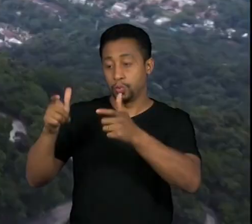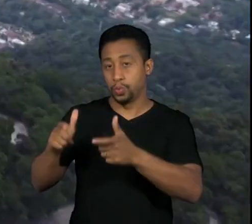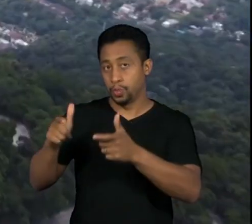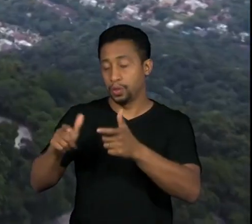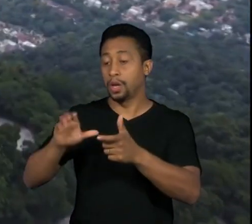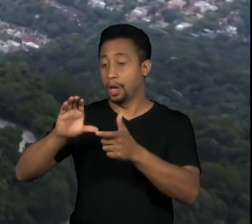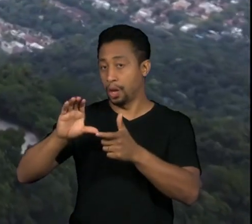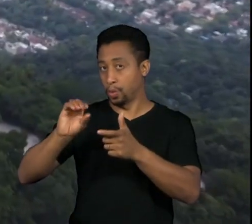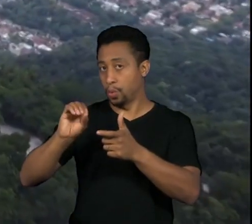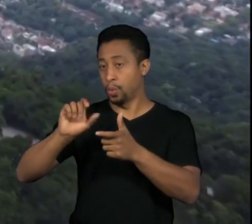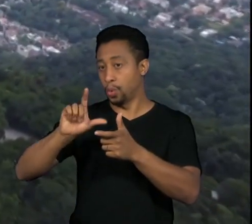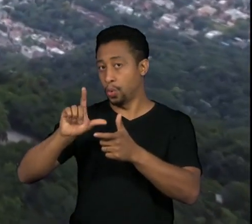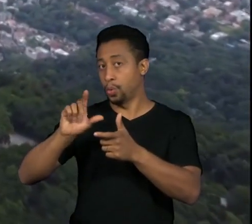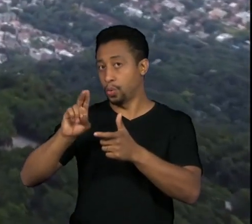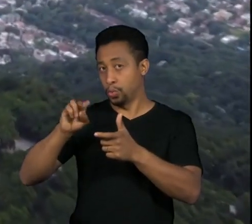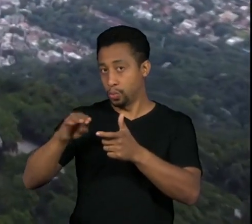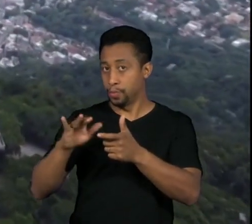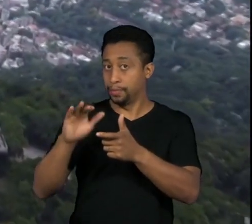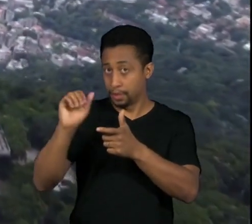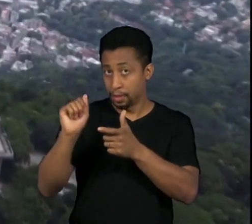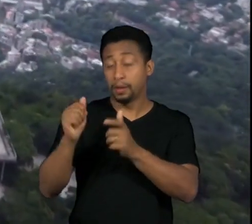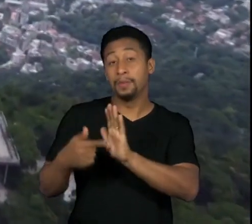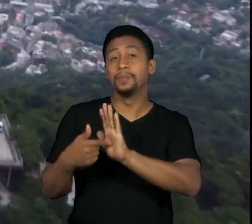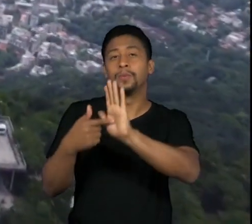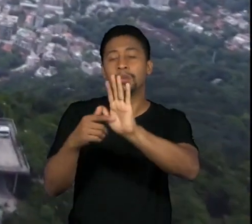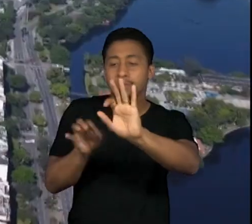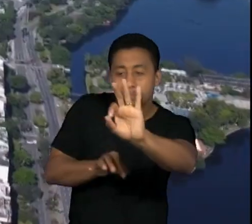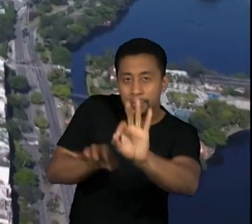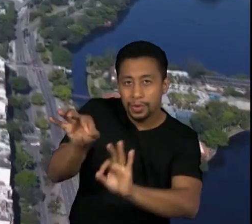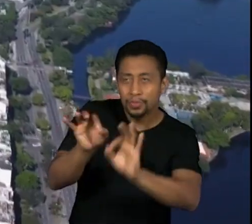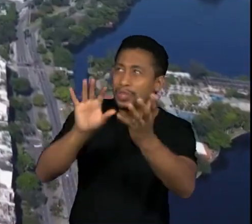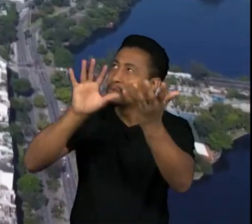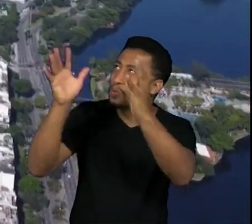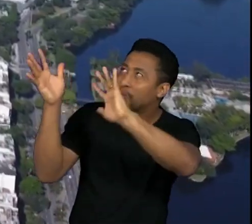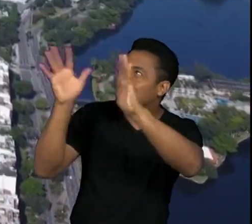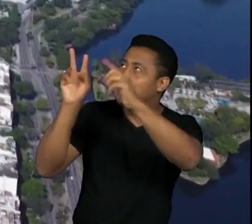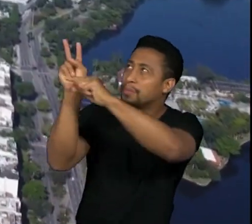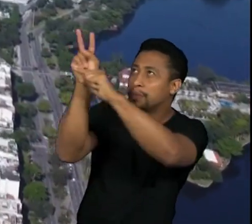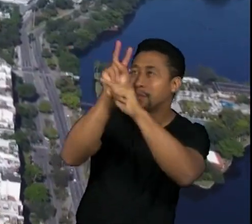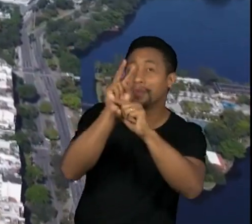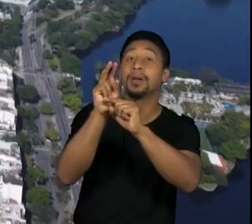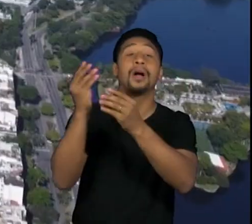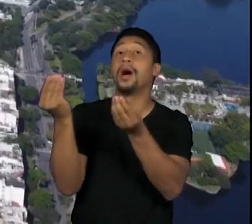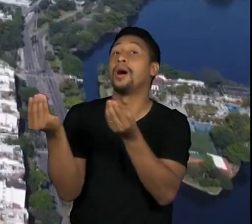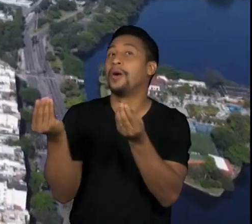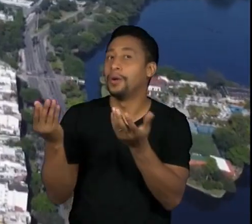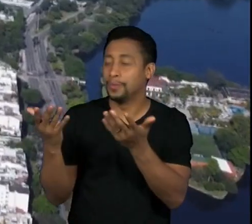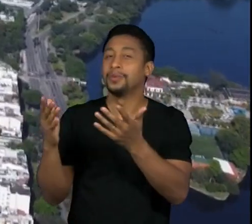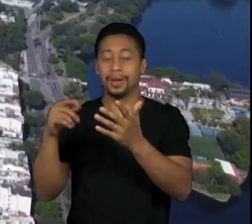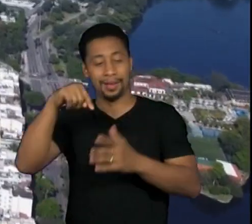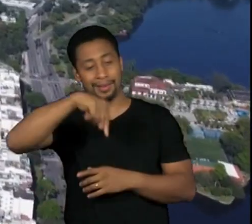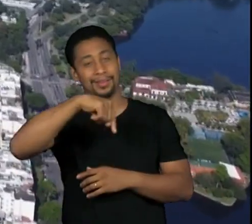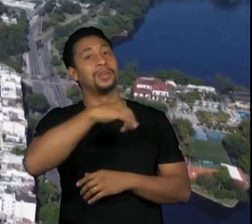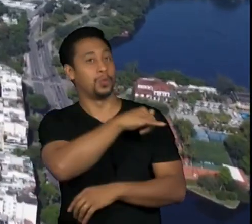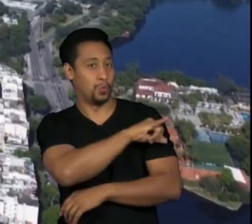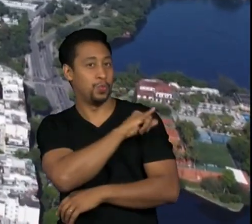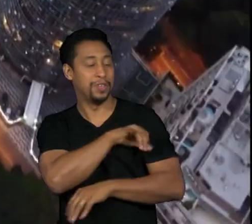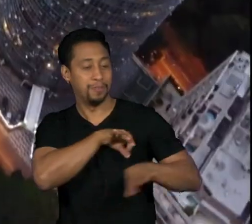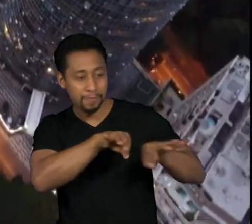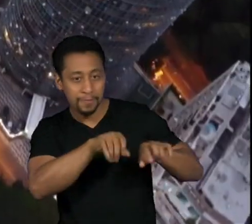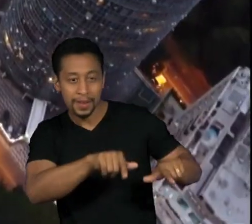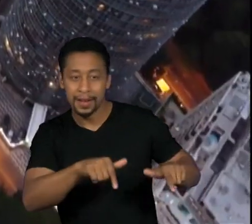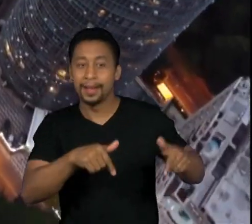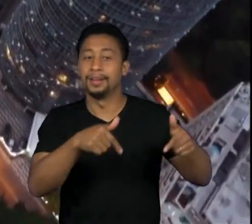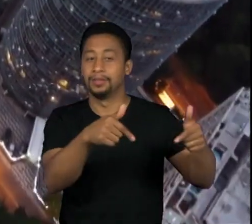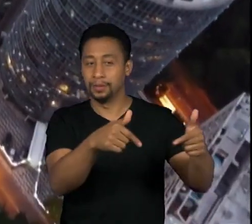de estudos sobre o clima e meio ambiente no Rio de Janeiro. O projeto será chamado de Climate Hub. O objetivo